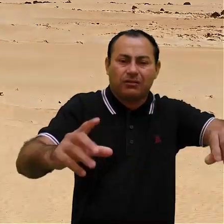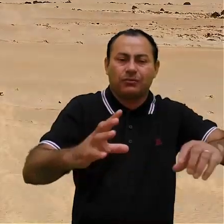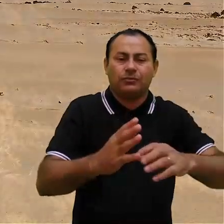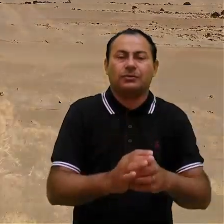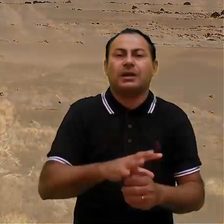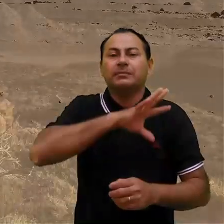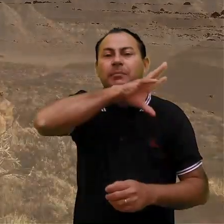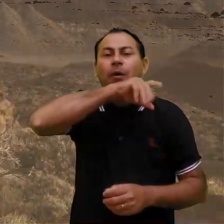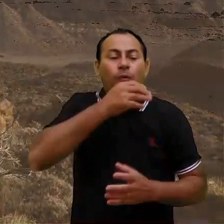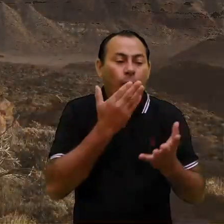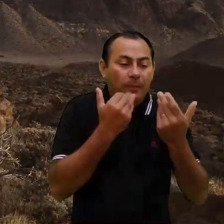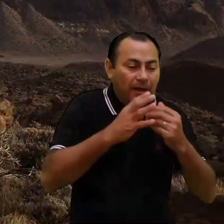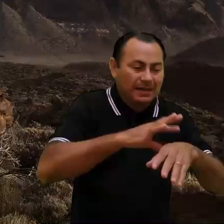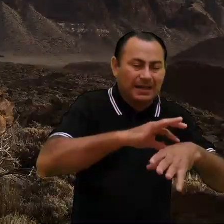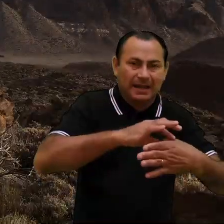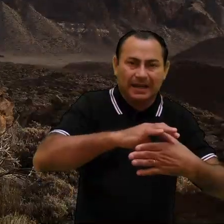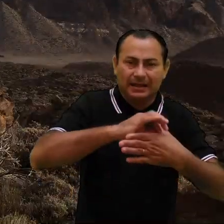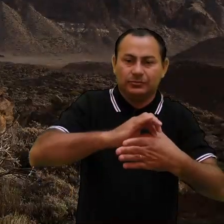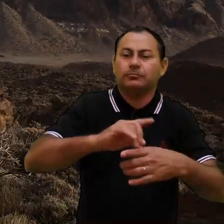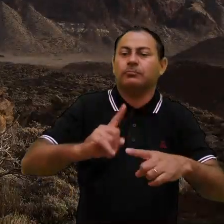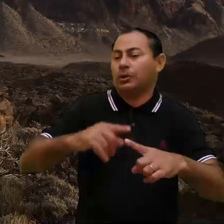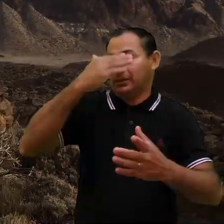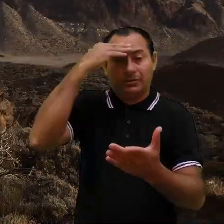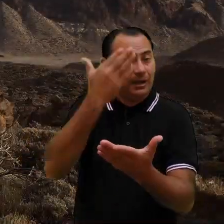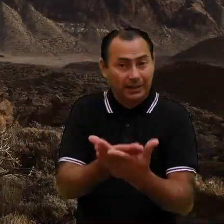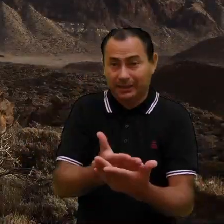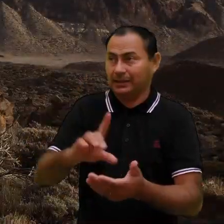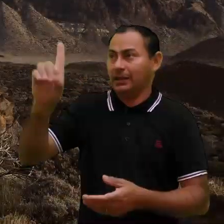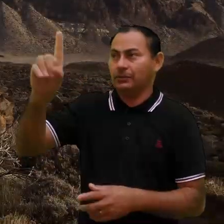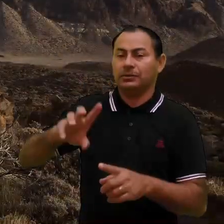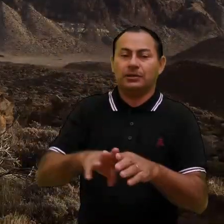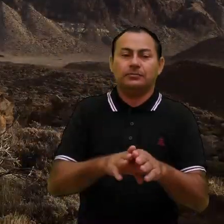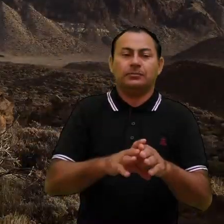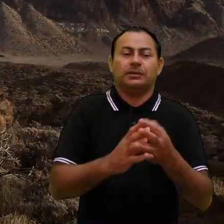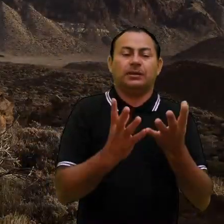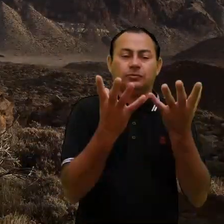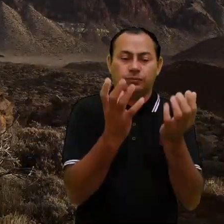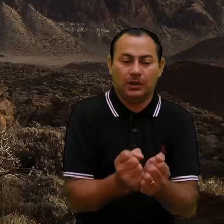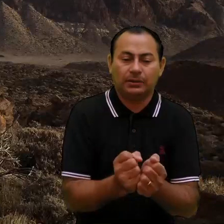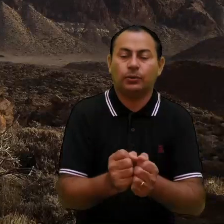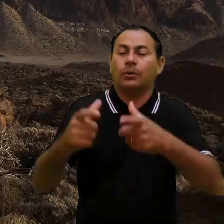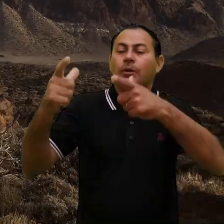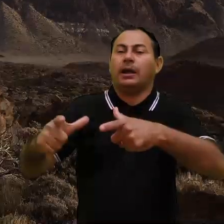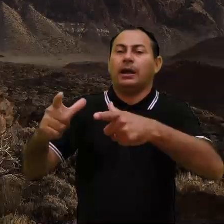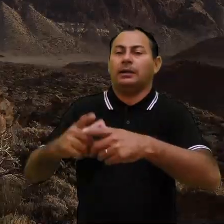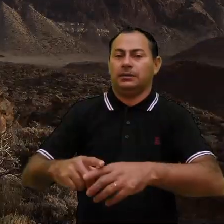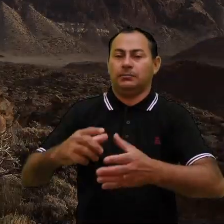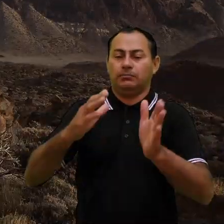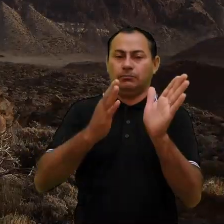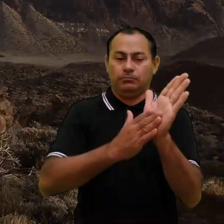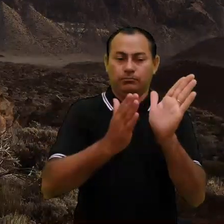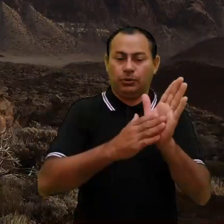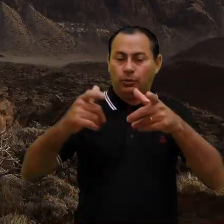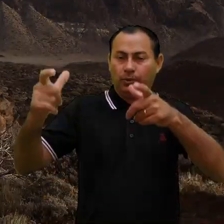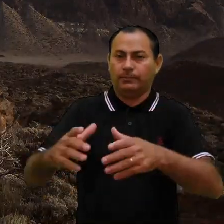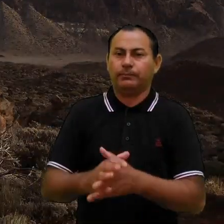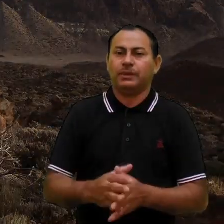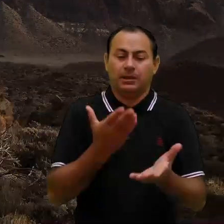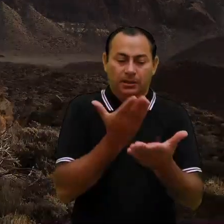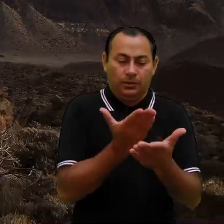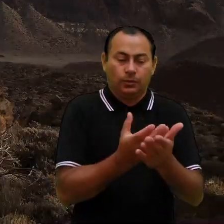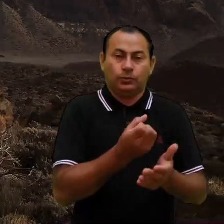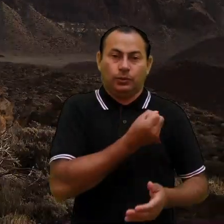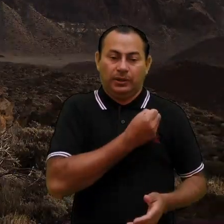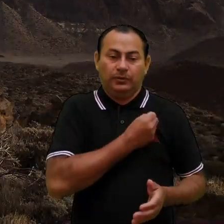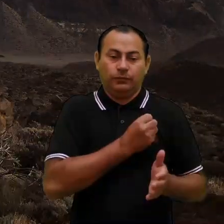trabalho. Tudo isso porque não creram em Deus, nem na possessão da terra prometida. Lemos no livro de Números que